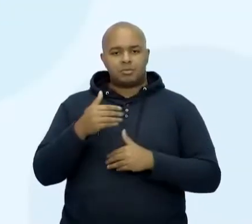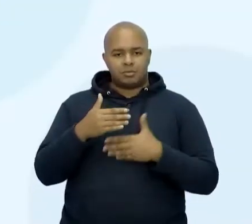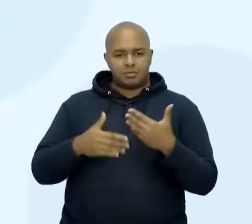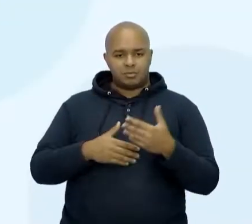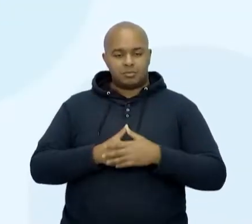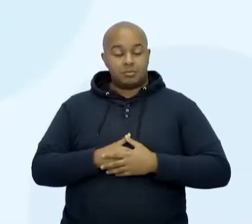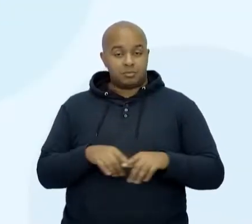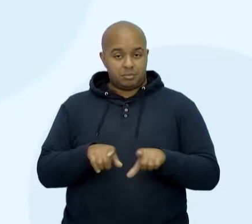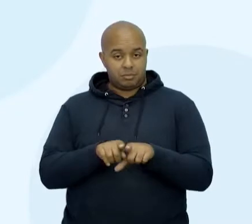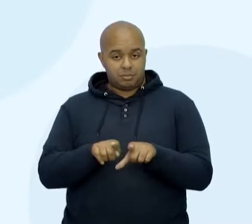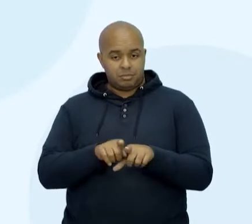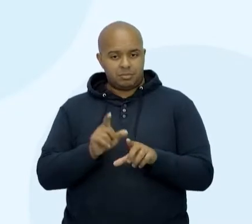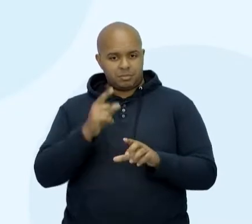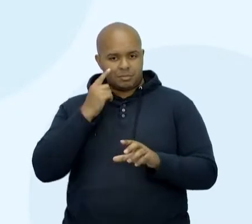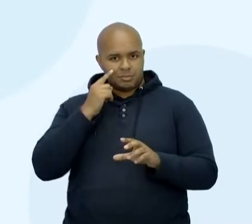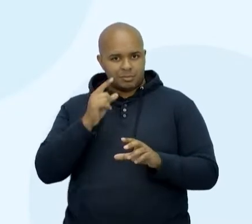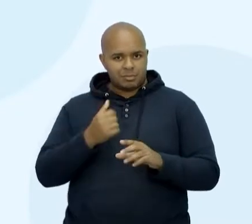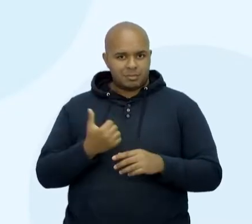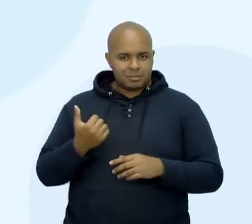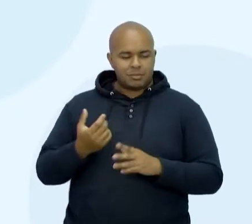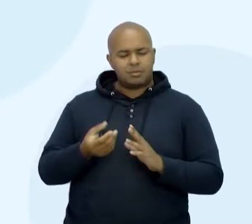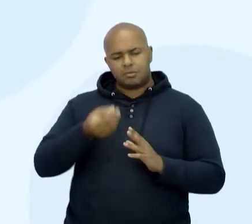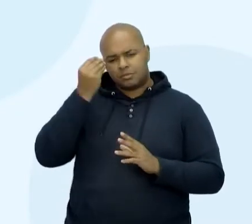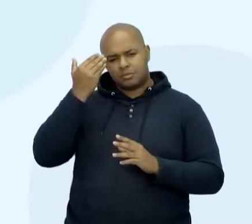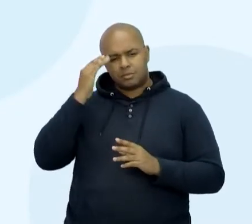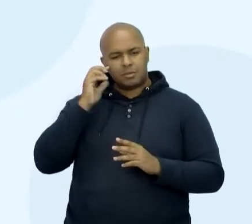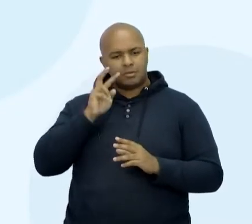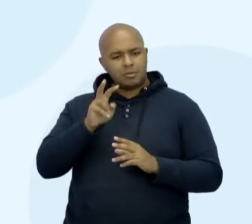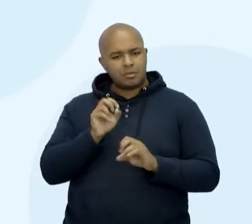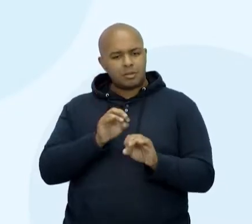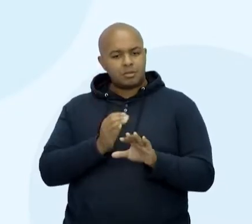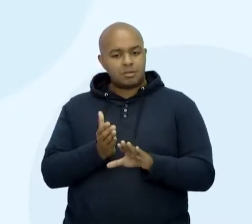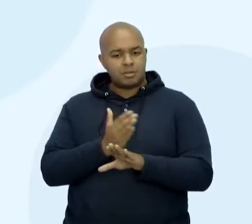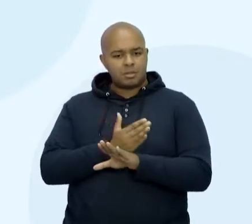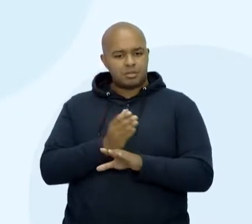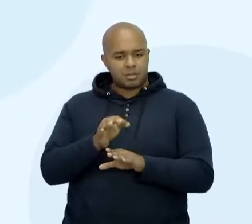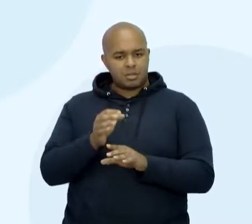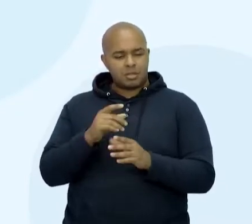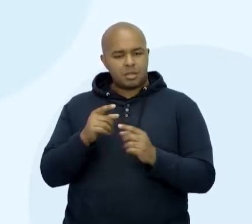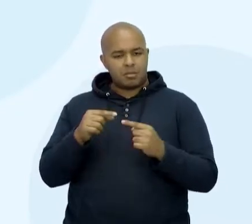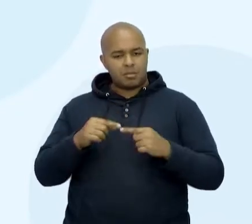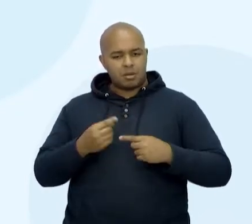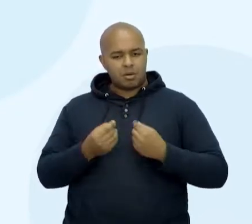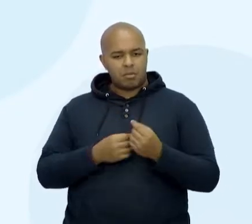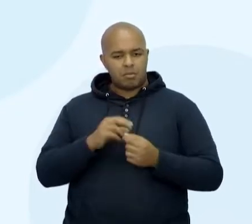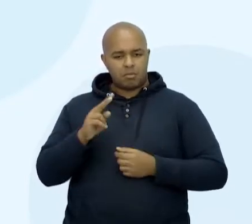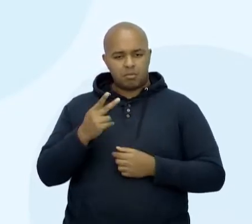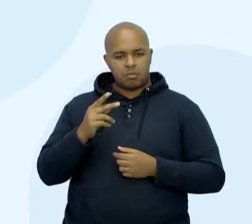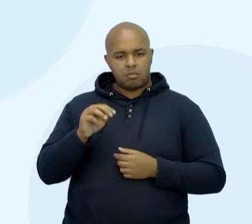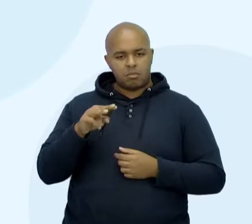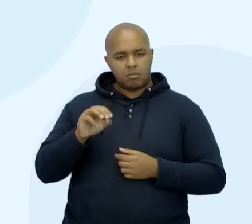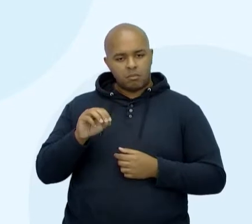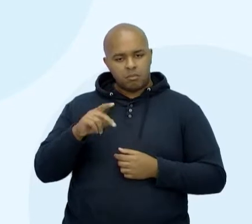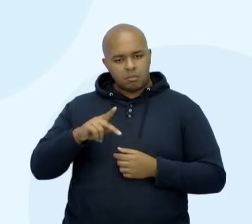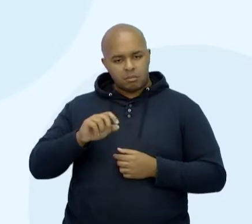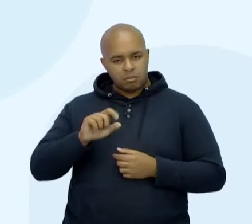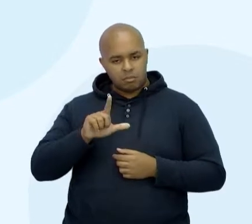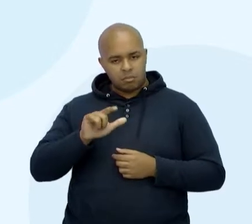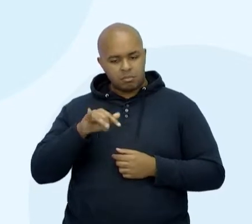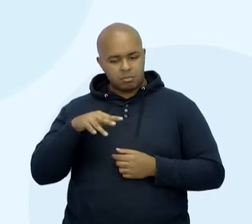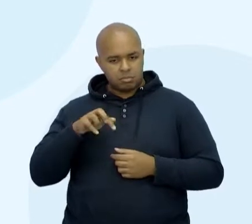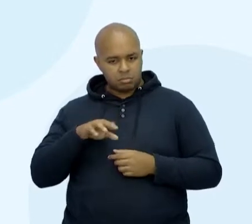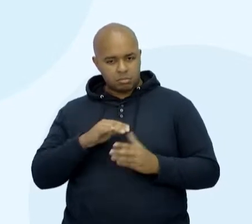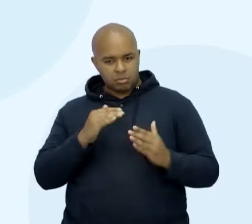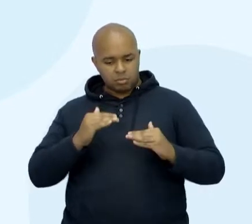slide. Também, aí vamos retomar o conceito que a gente viu na aula anterior, que é o conceito de homopolímero e copolímero,